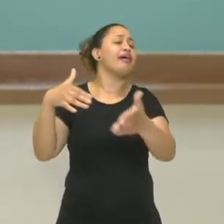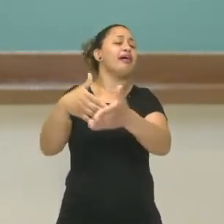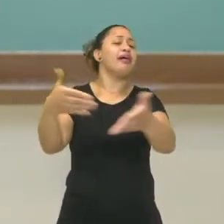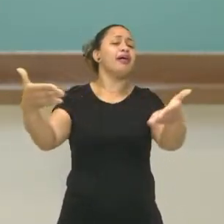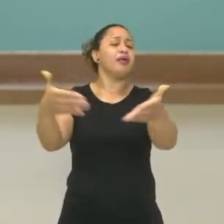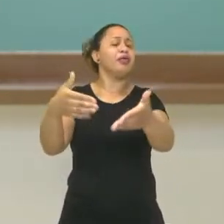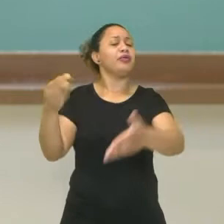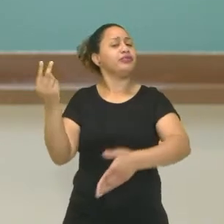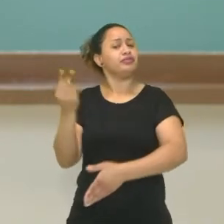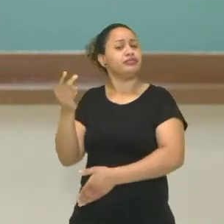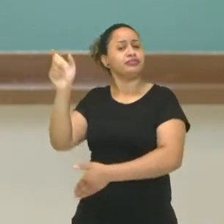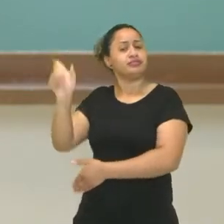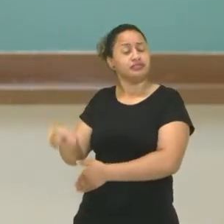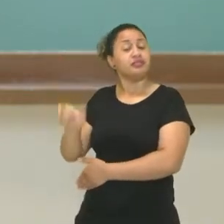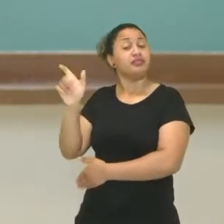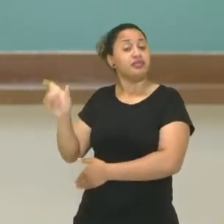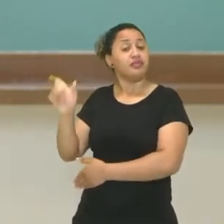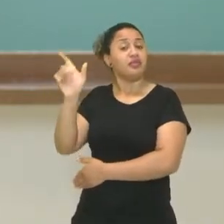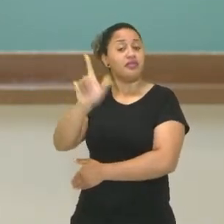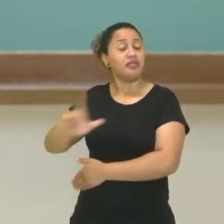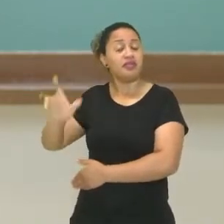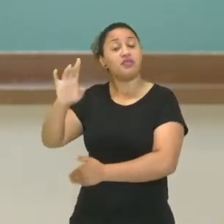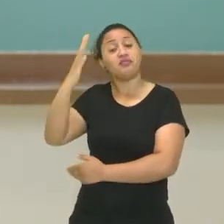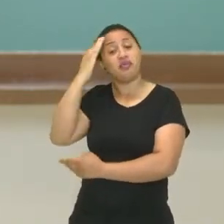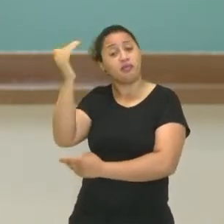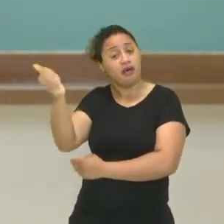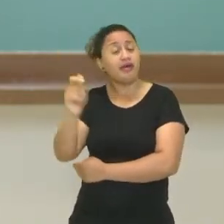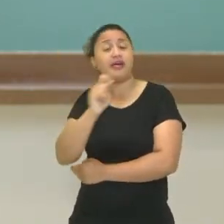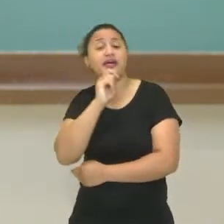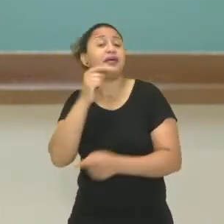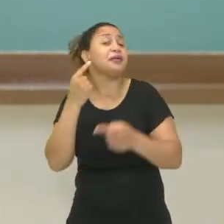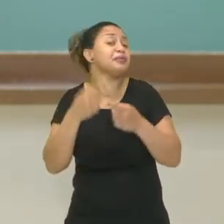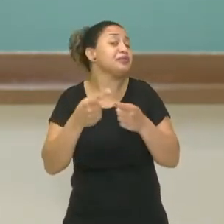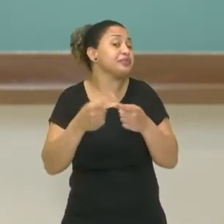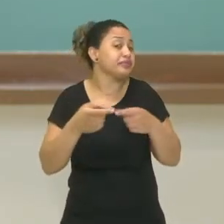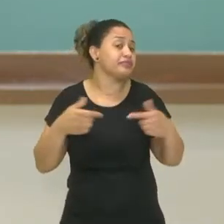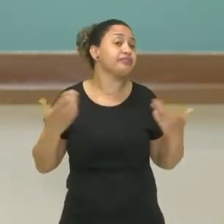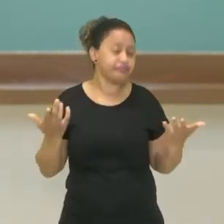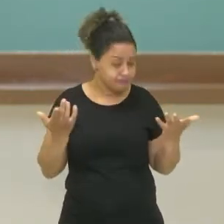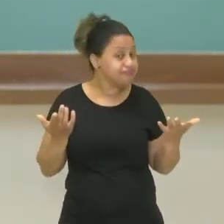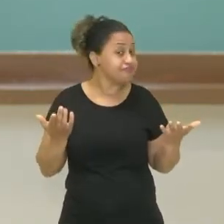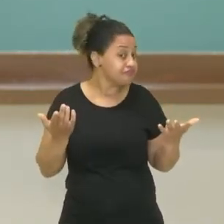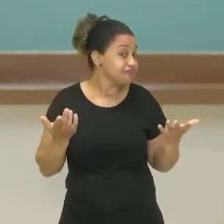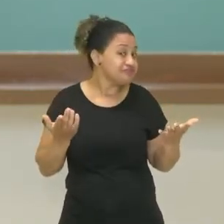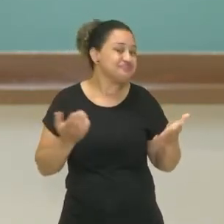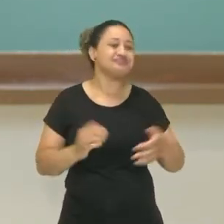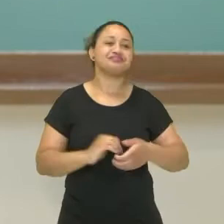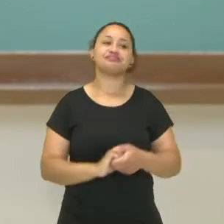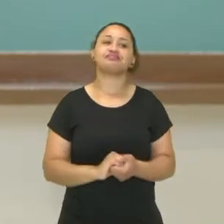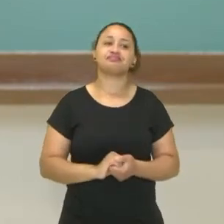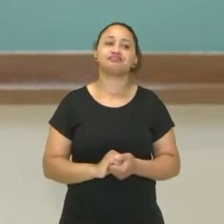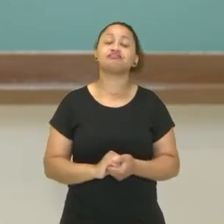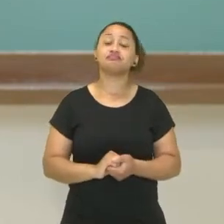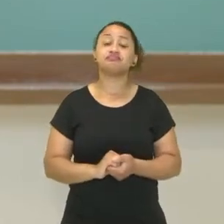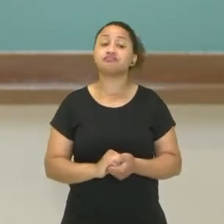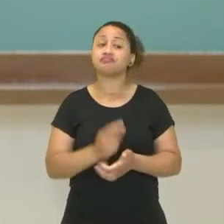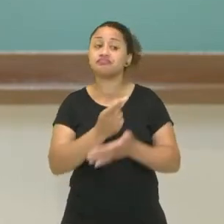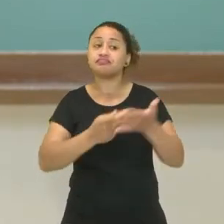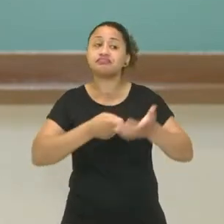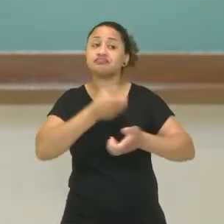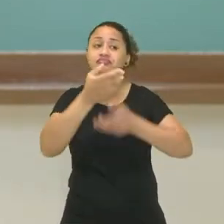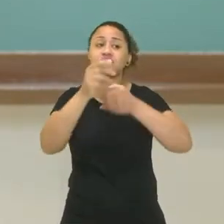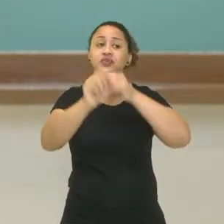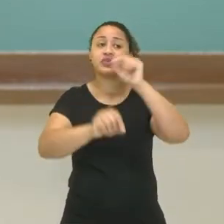décadas? Ah, muito bem, exatamente por isso. O poeta faz bodas de